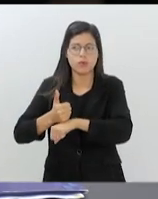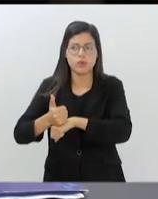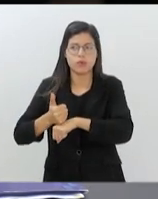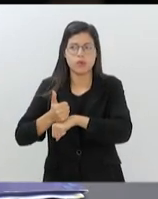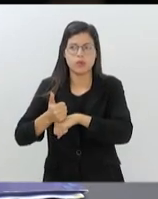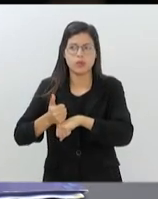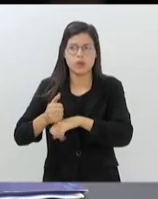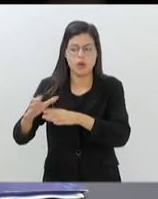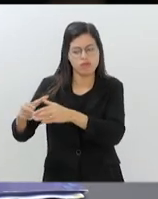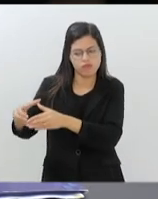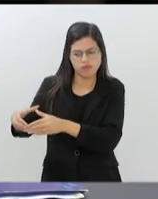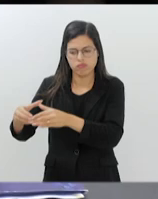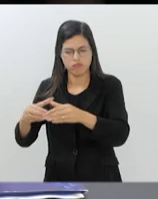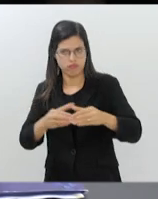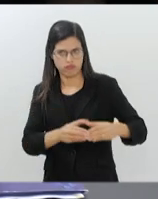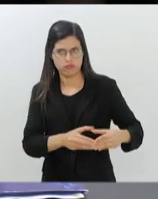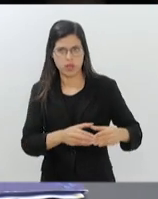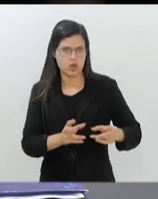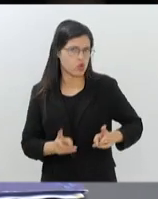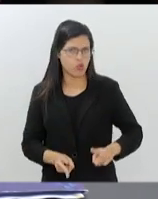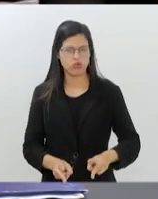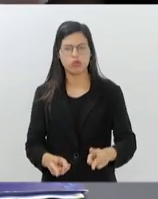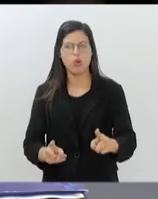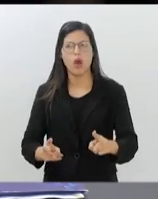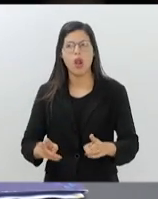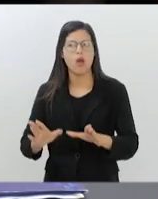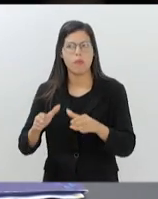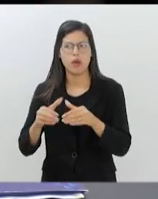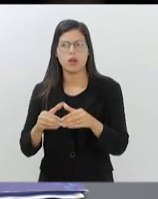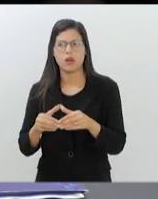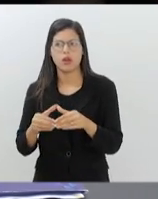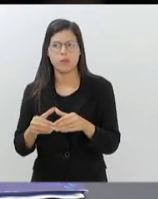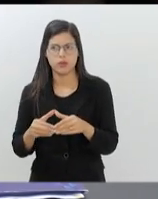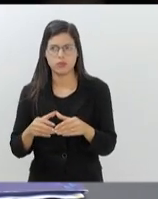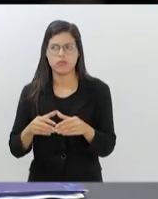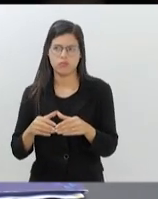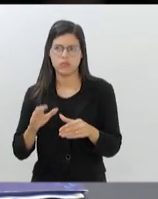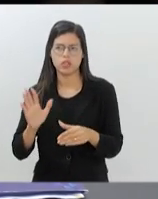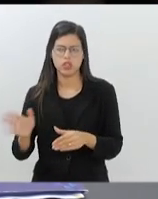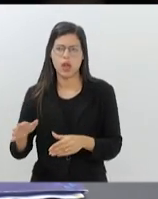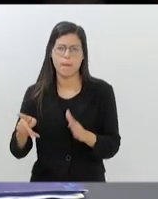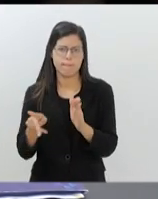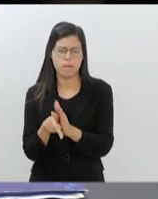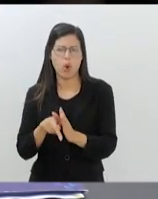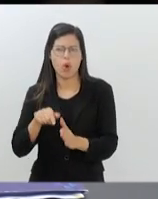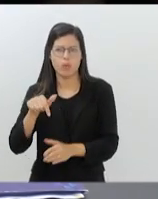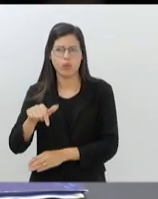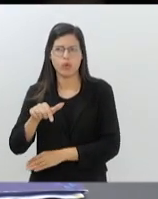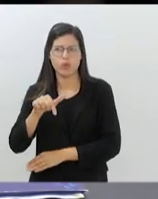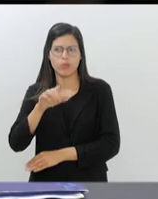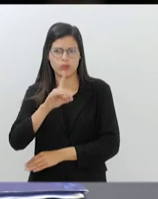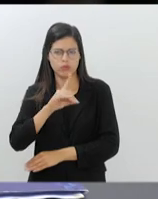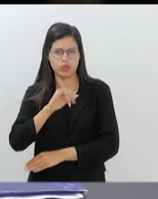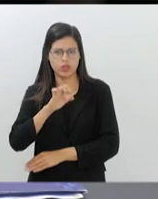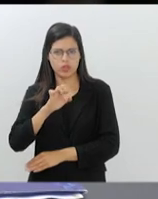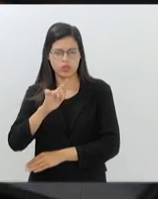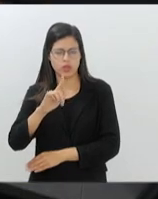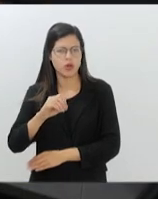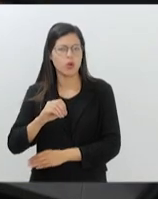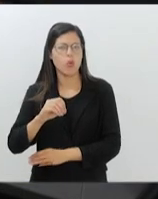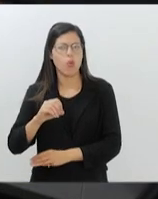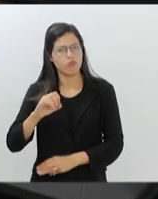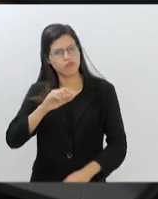erdou todos eles eram da mesma equipe do Senhor de F eram da equipe Já tinham as atribuições F já estavam lá e já tinham sido escolhidos pelo Diego isso aí o senhor